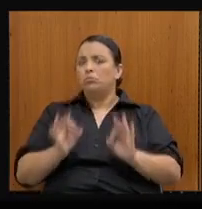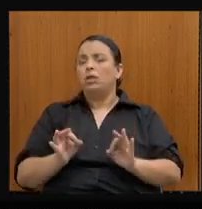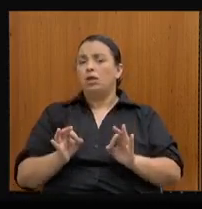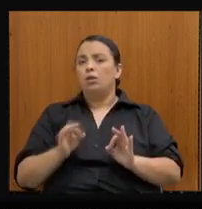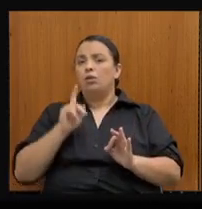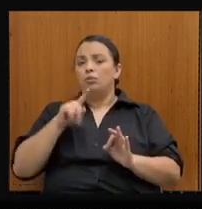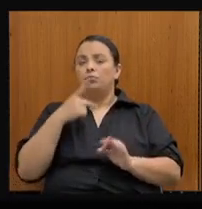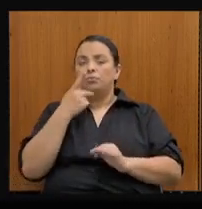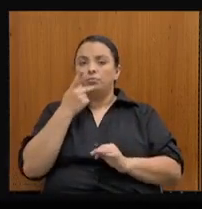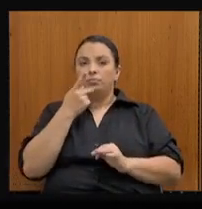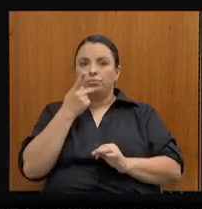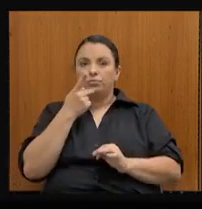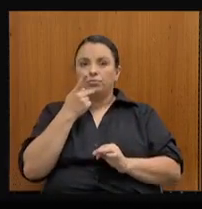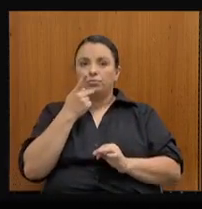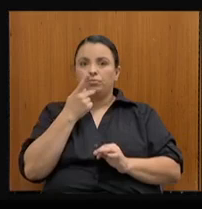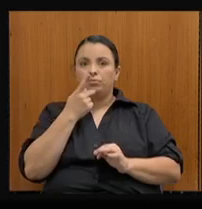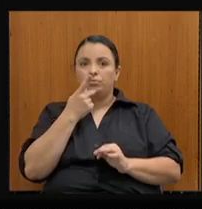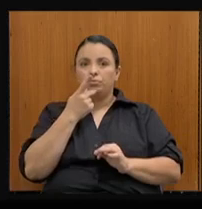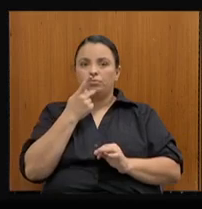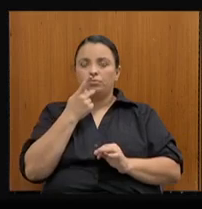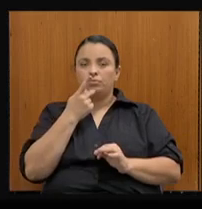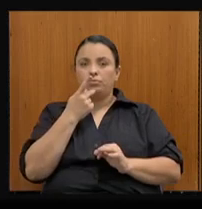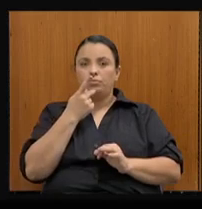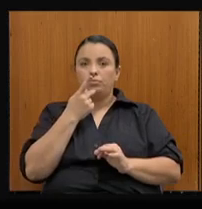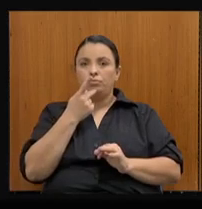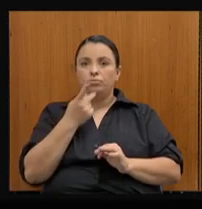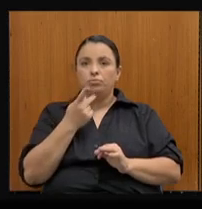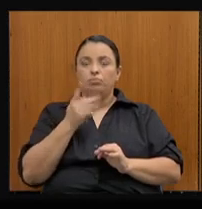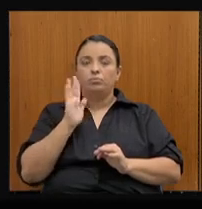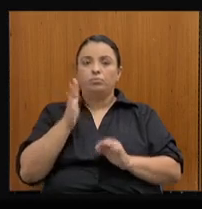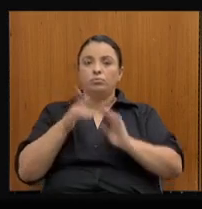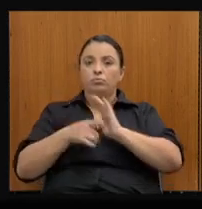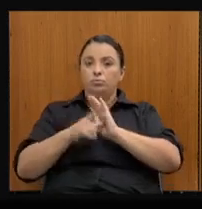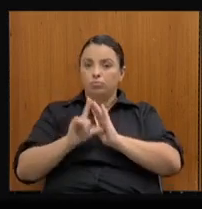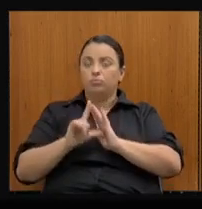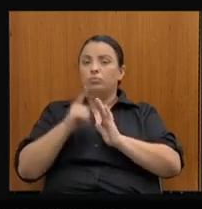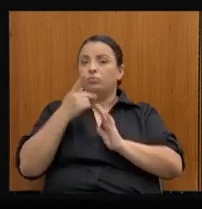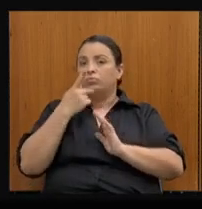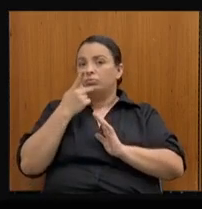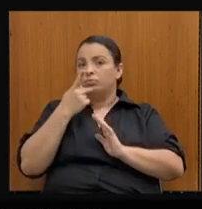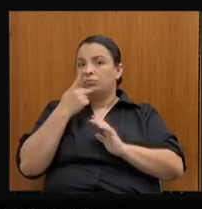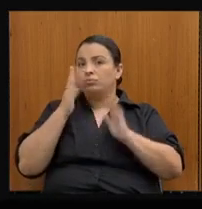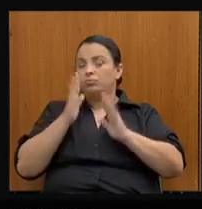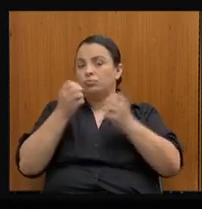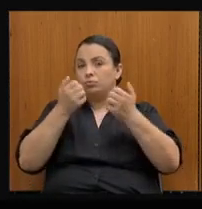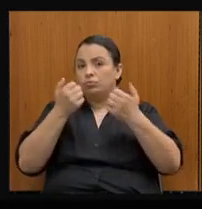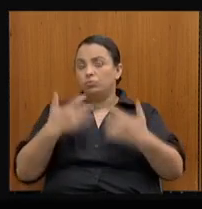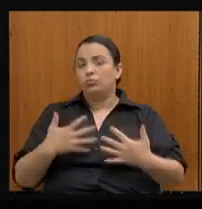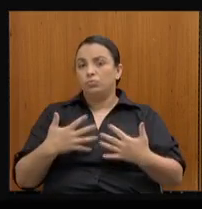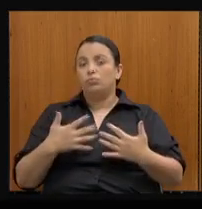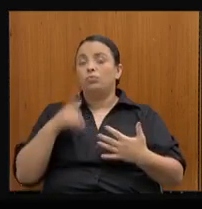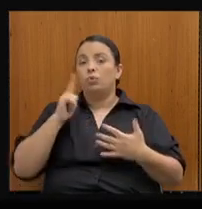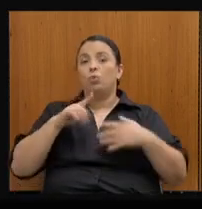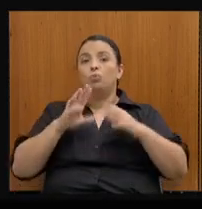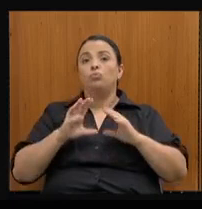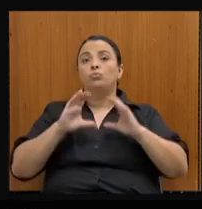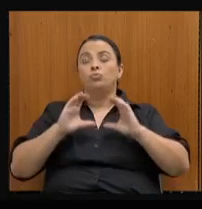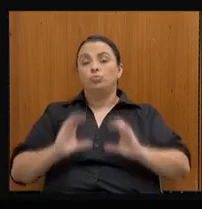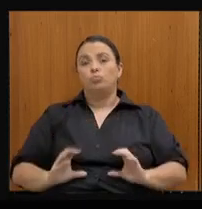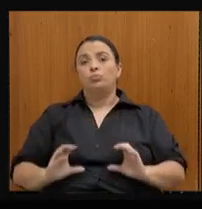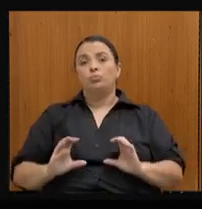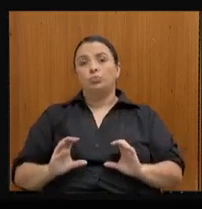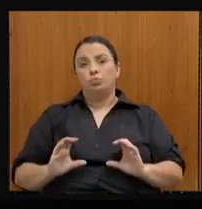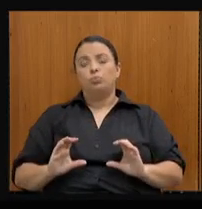fala que foi foi trazida na tarde de hoje quanto ao comportamento inclusive